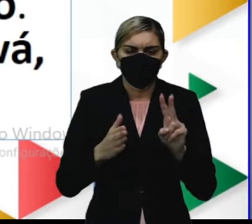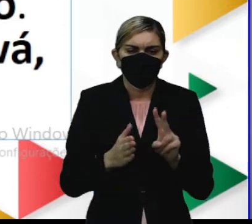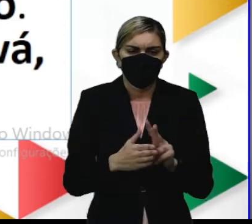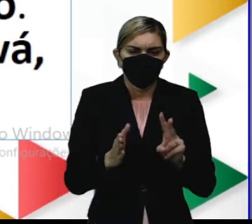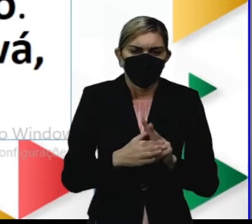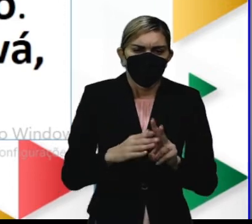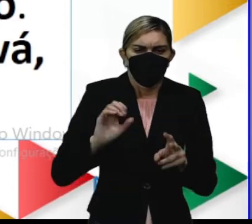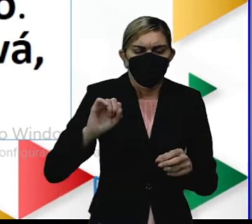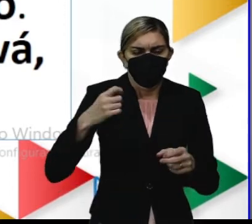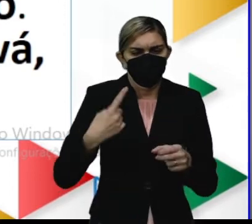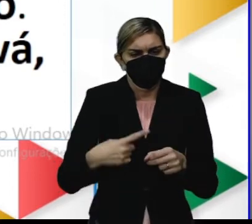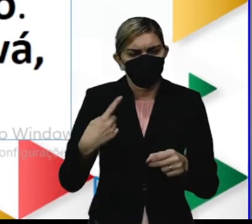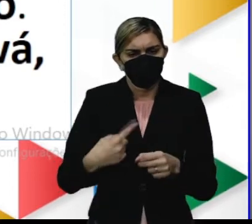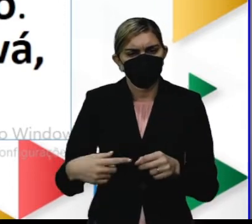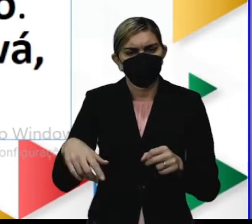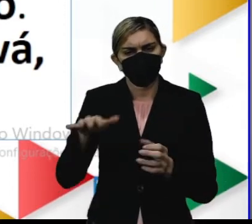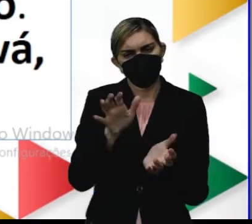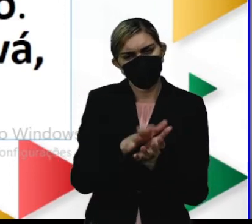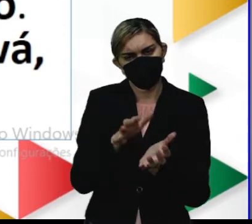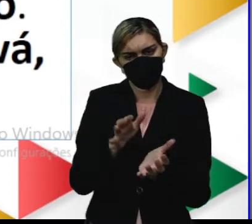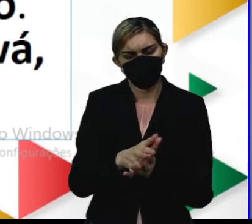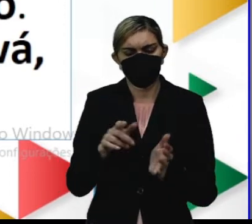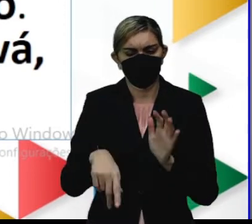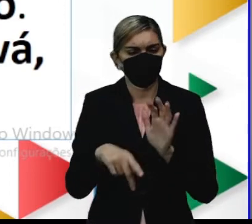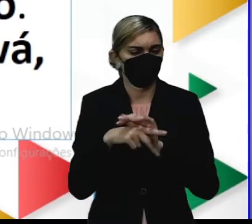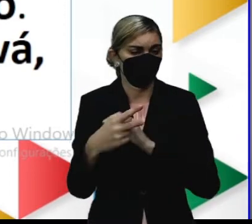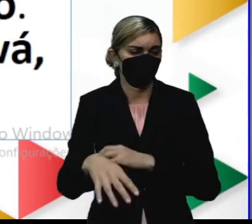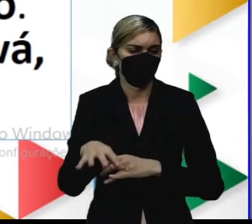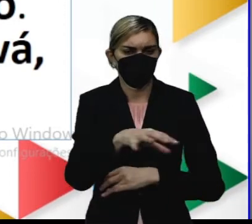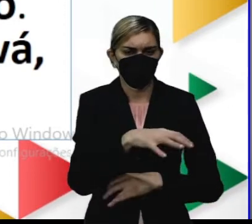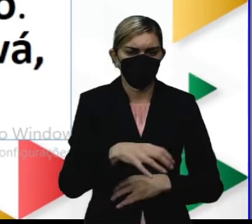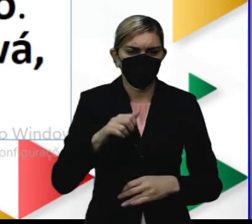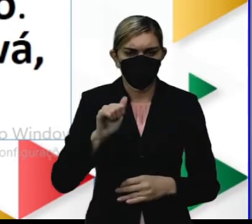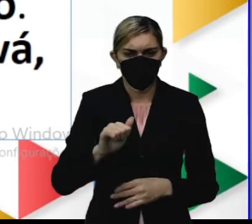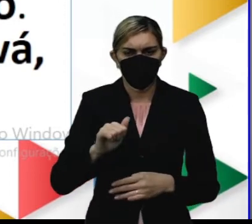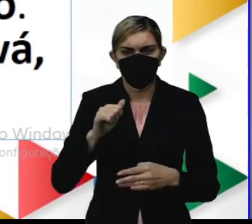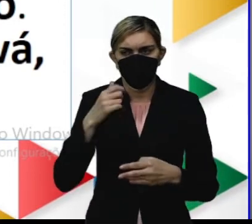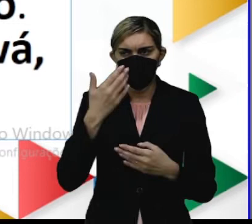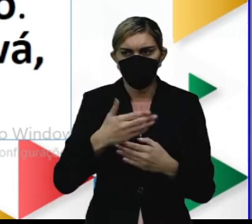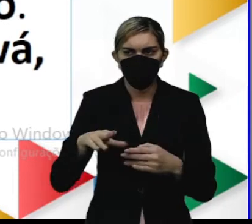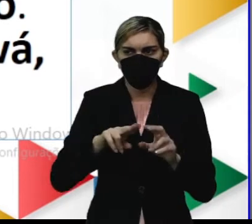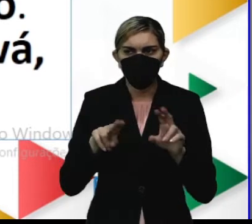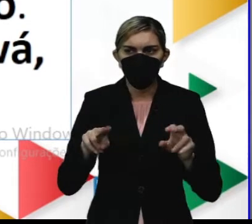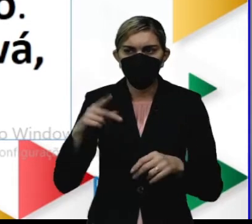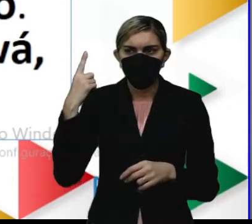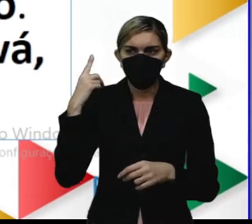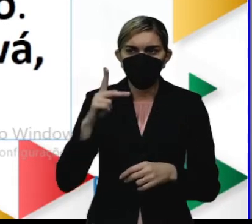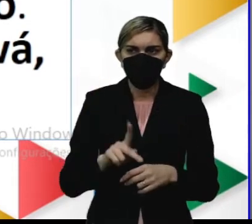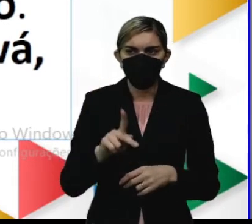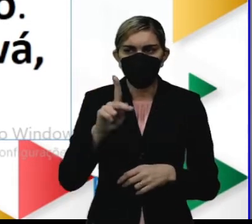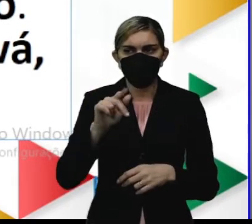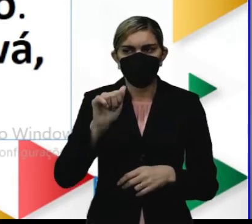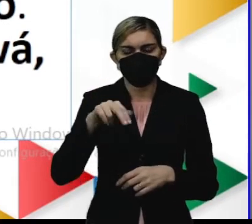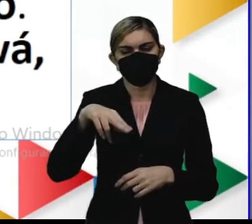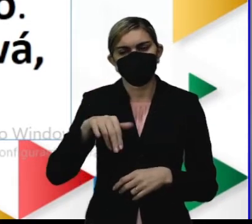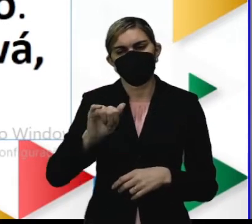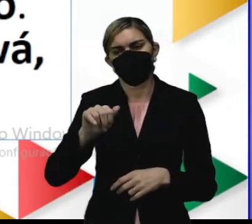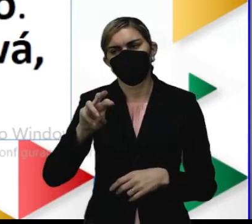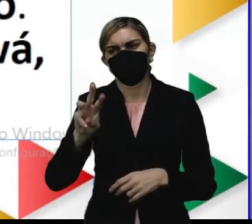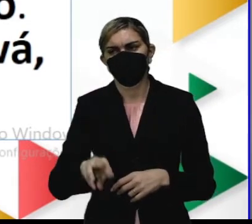do sertão pernambucano. Eles pertencem à tribo Aticum, Cambiuá,